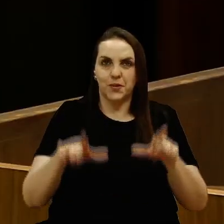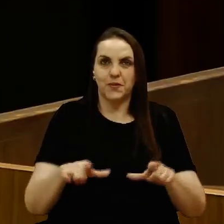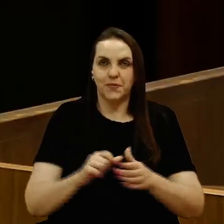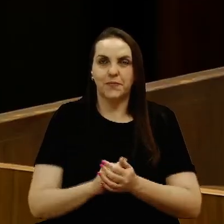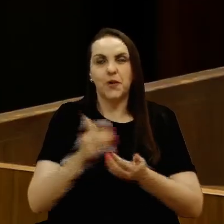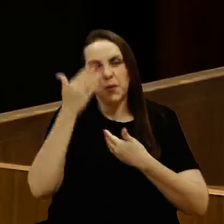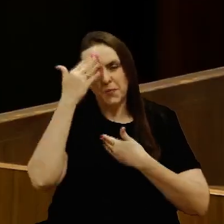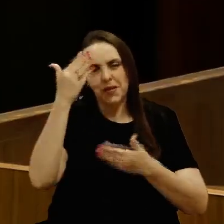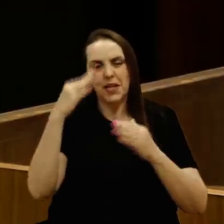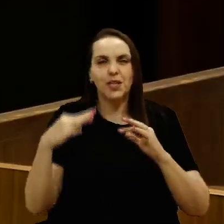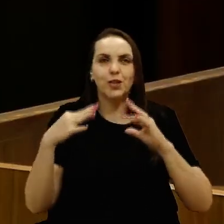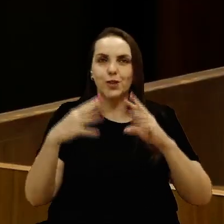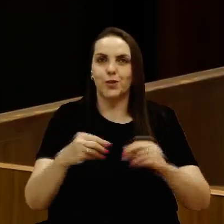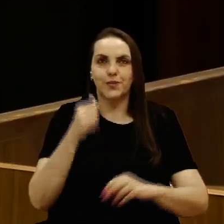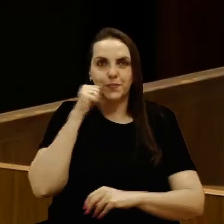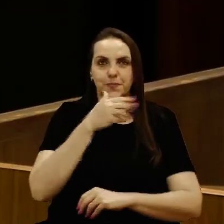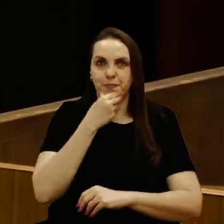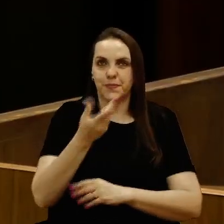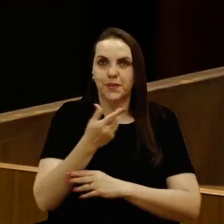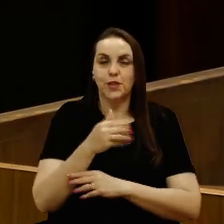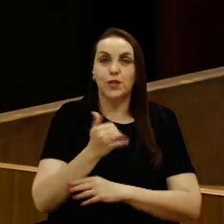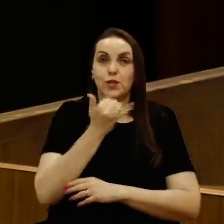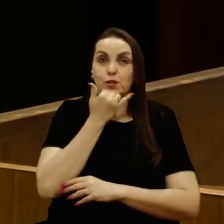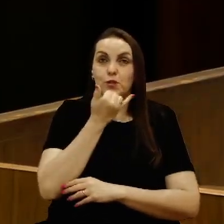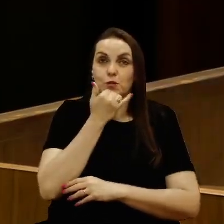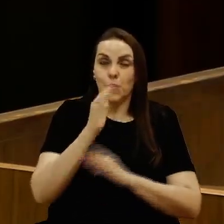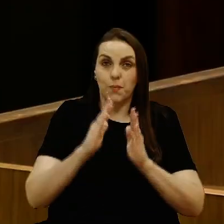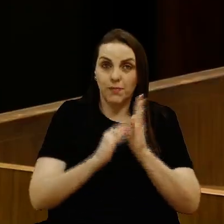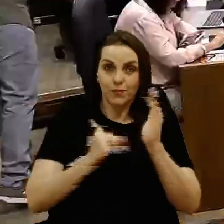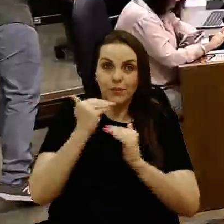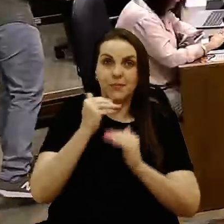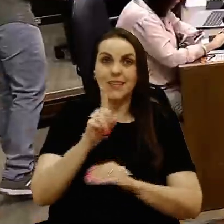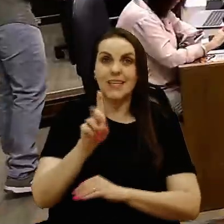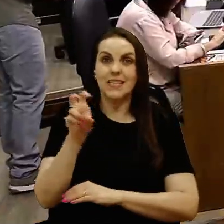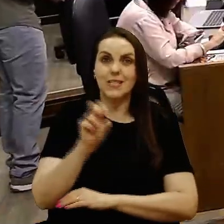Desculpe extrapolar 15 segundos do meu tempo. Muito obrigado. Obrigado, vereador.